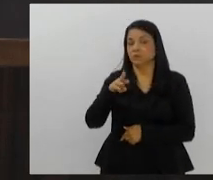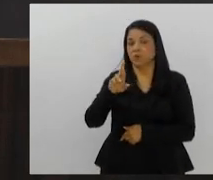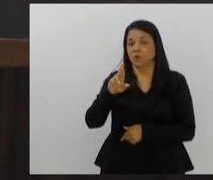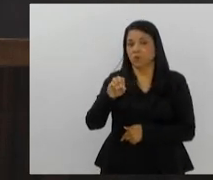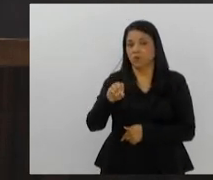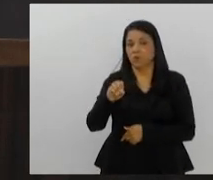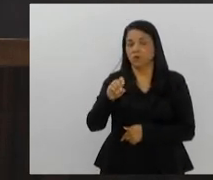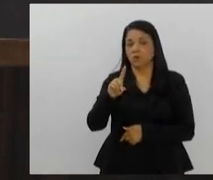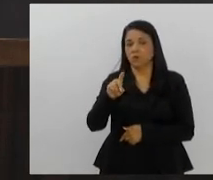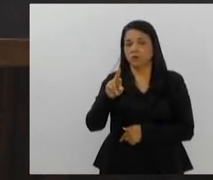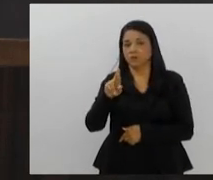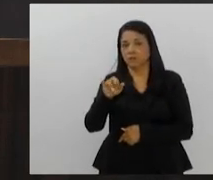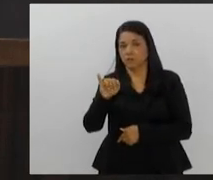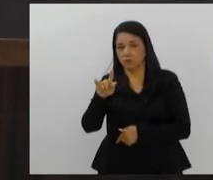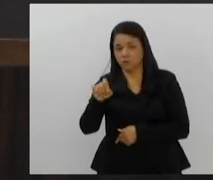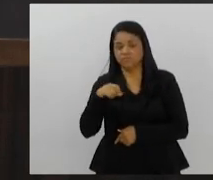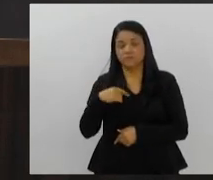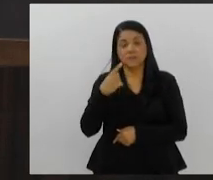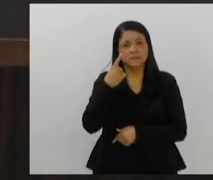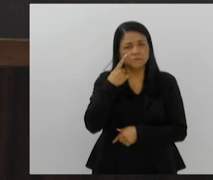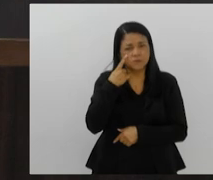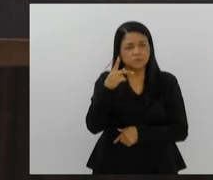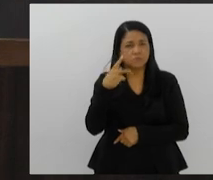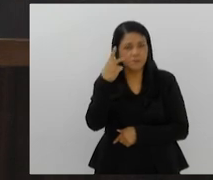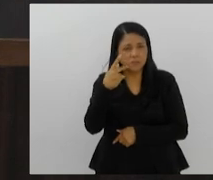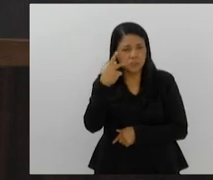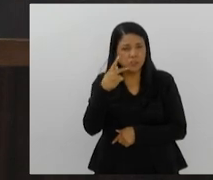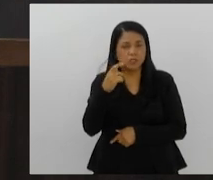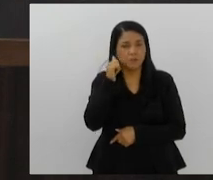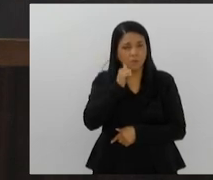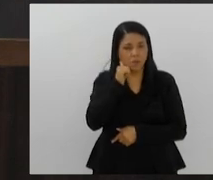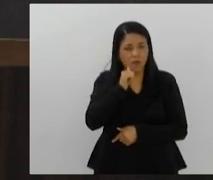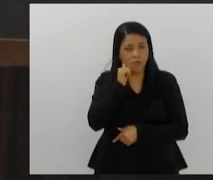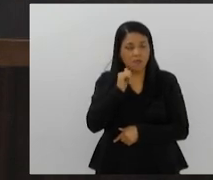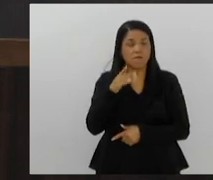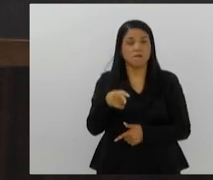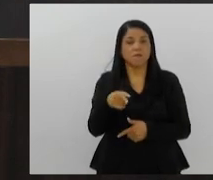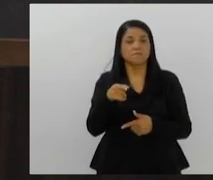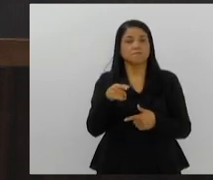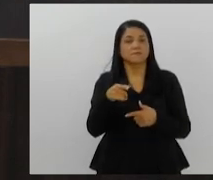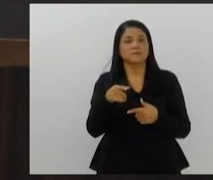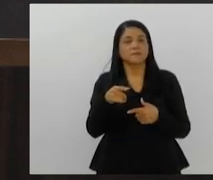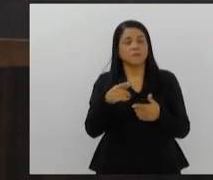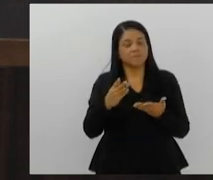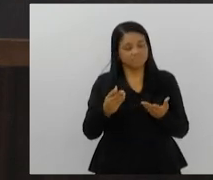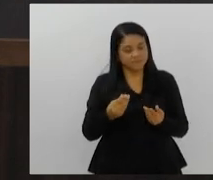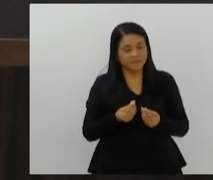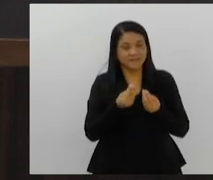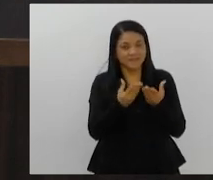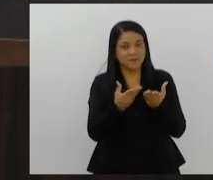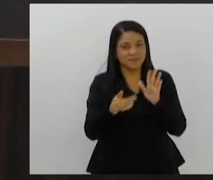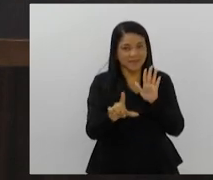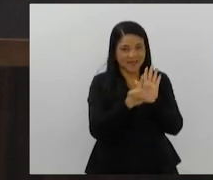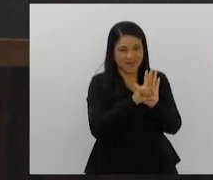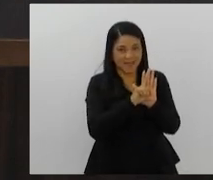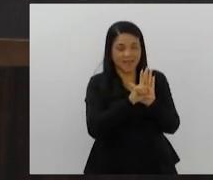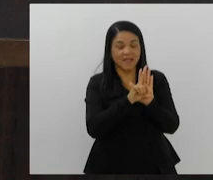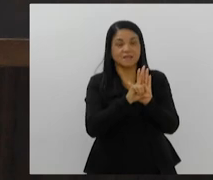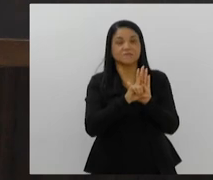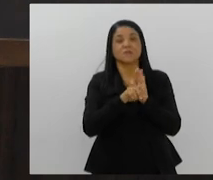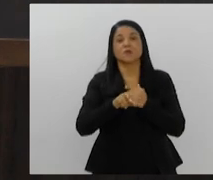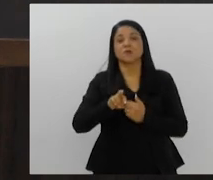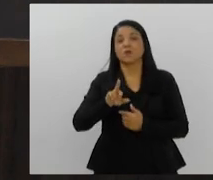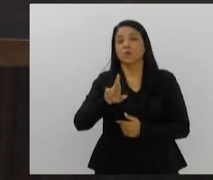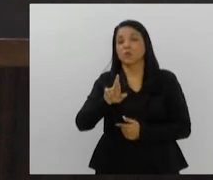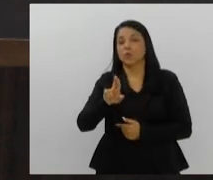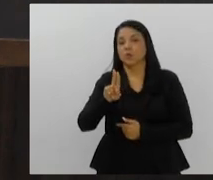de olho atento às políticas das mulheres, também nos presenteou com essa lei, a Lei Rubi, dessa princesinha que vai nascer